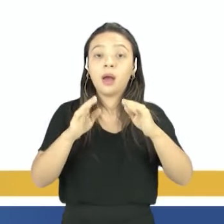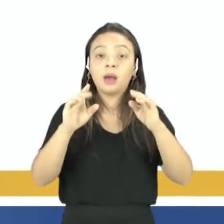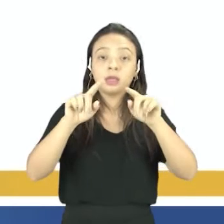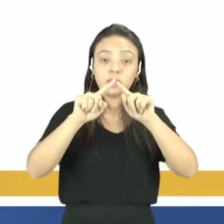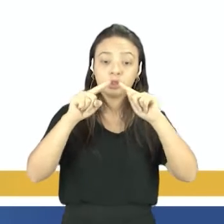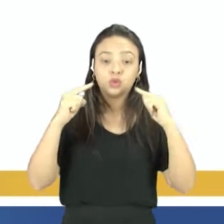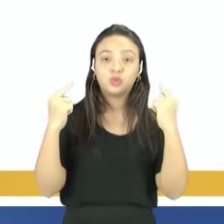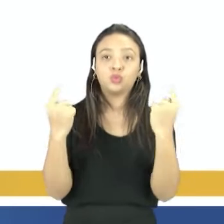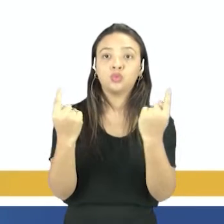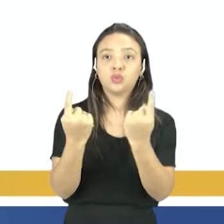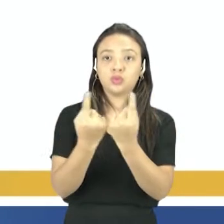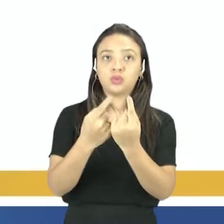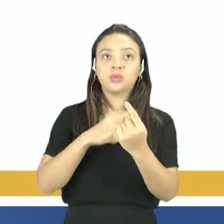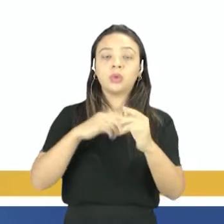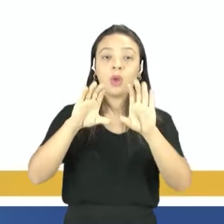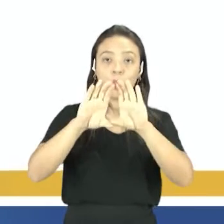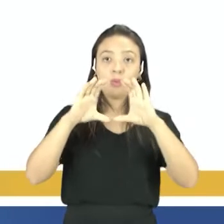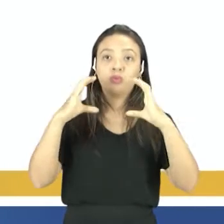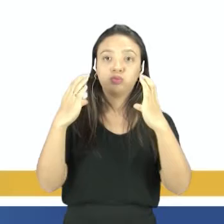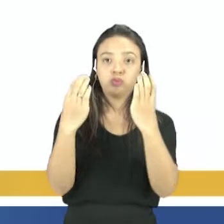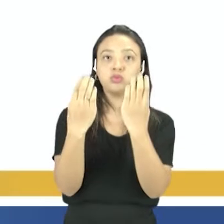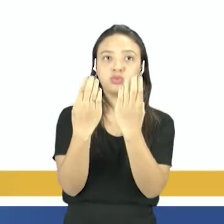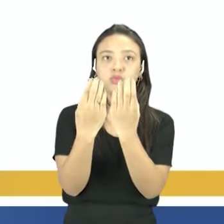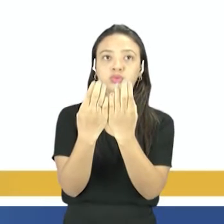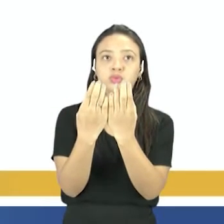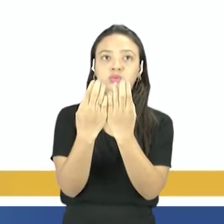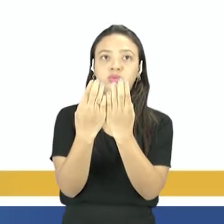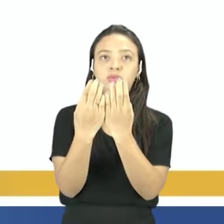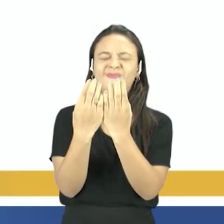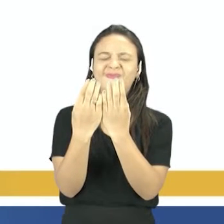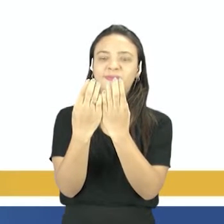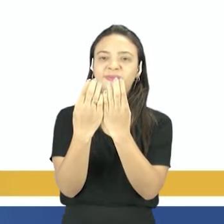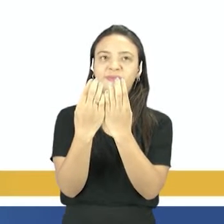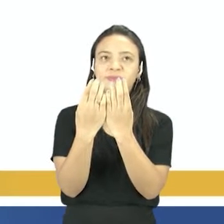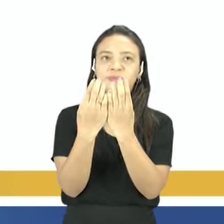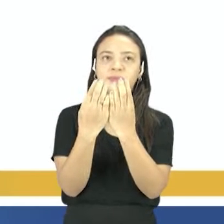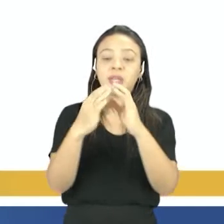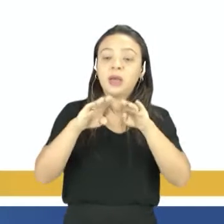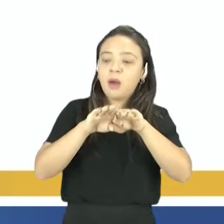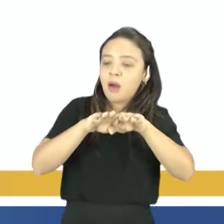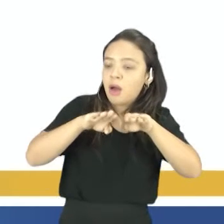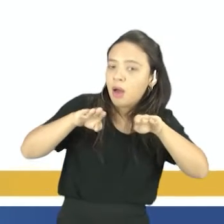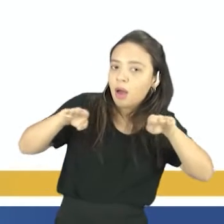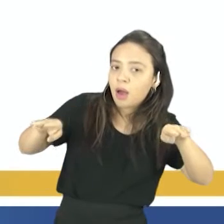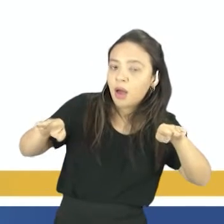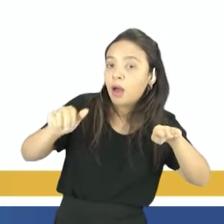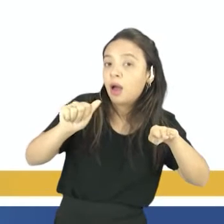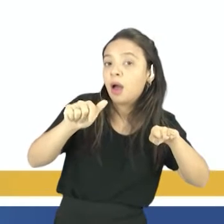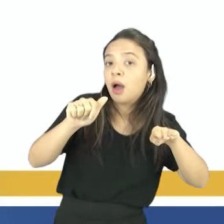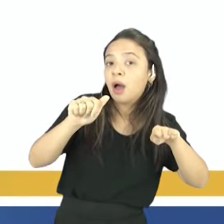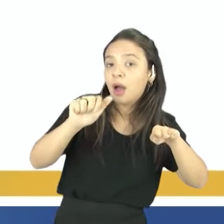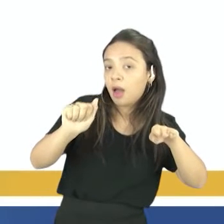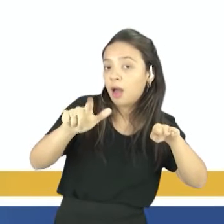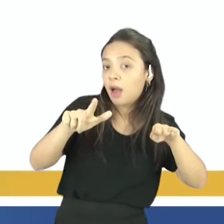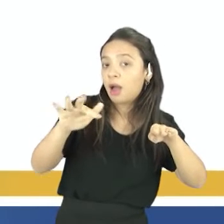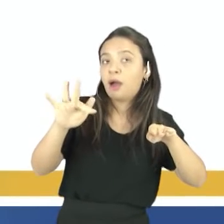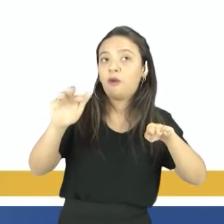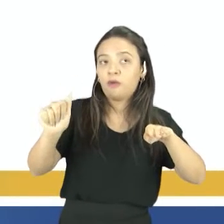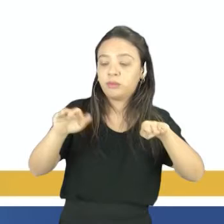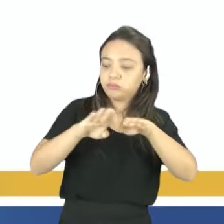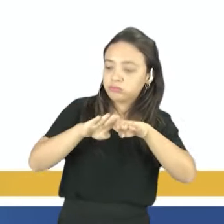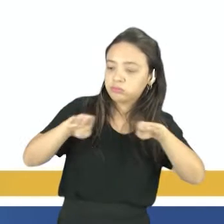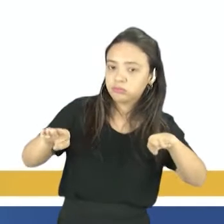eu tenho a intersecção de um cilindro com o plano alfa, que é paralelo aos planos que contêm as